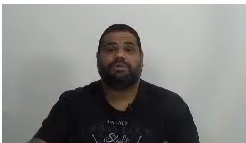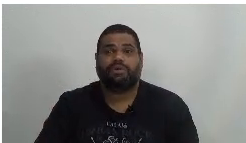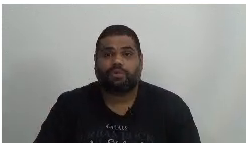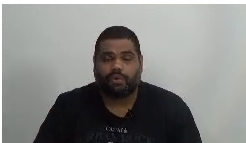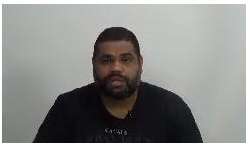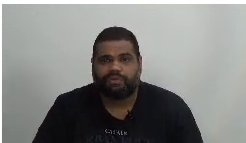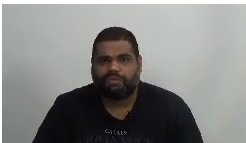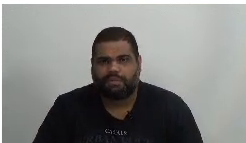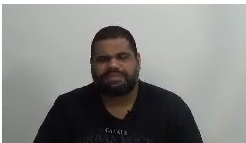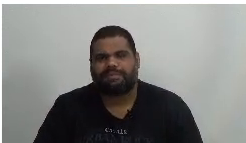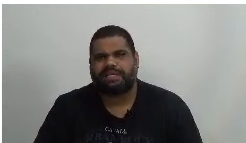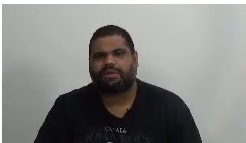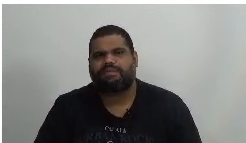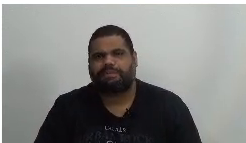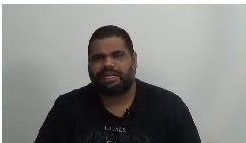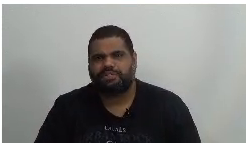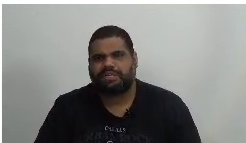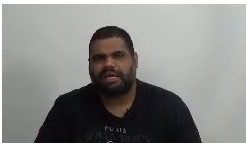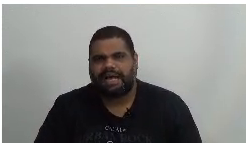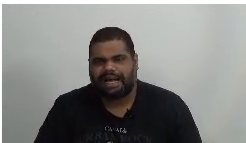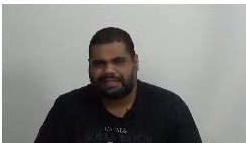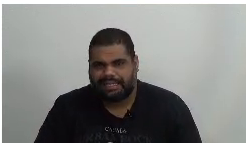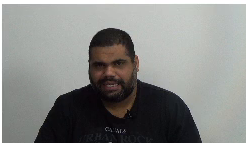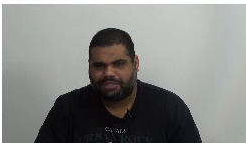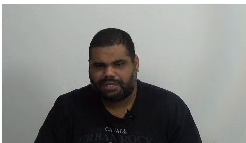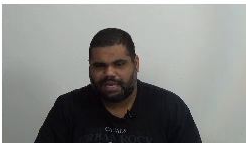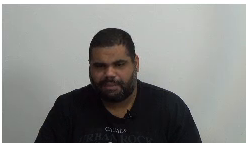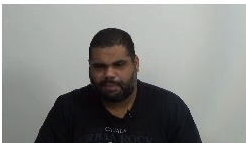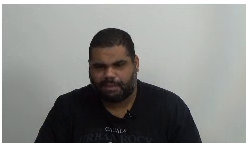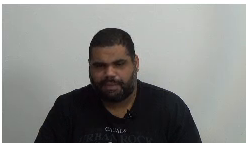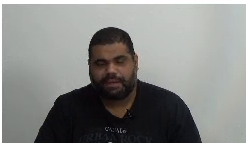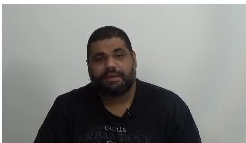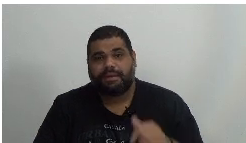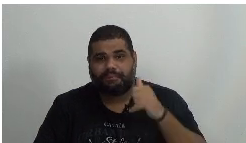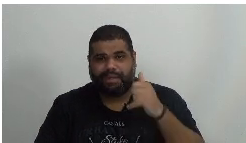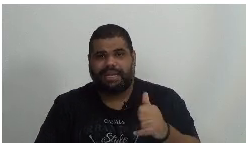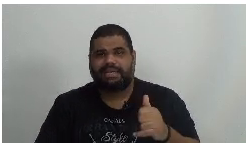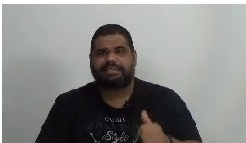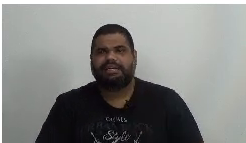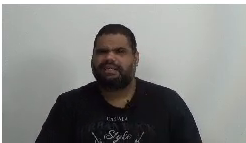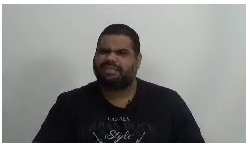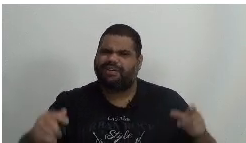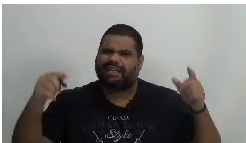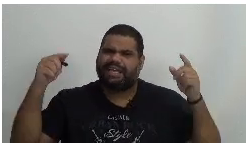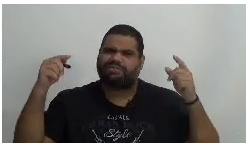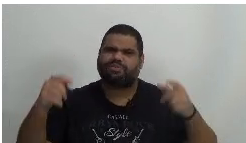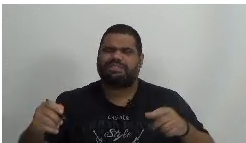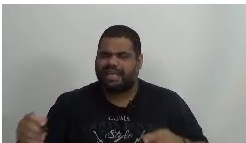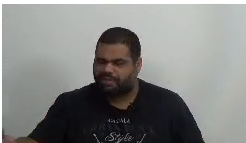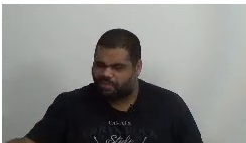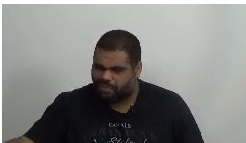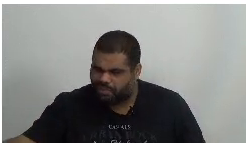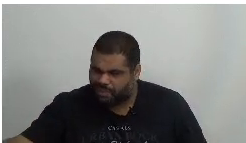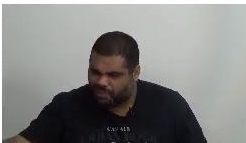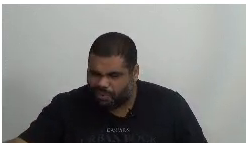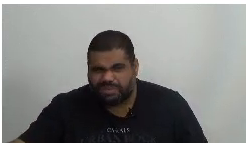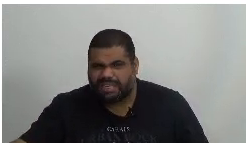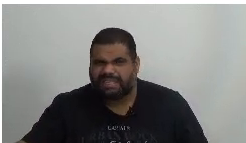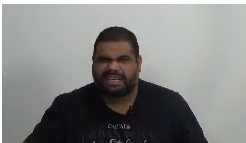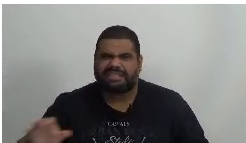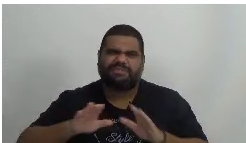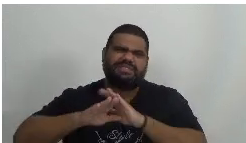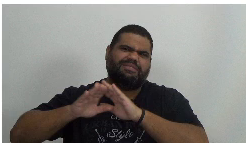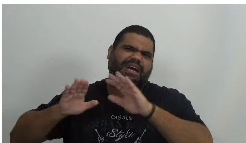sabemos quando vamos abrir novamente a tríade MPP. Beleza? Então aqui é sucesso.